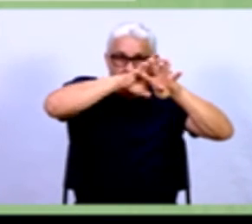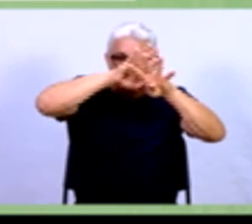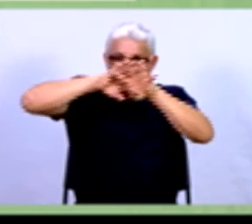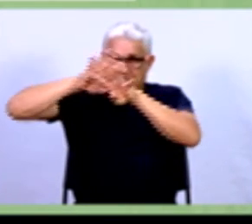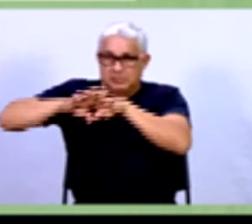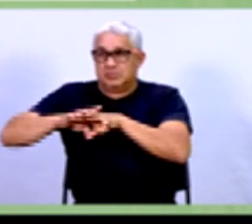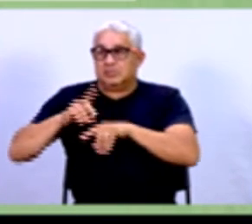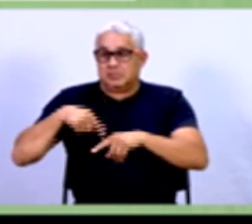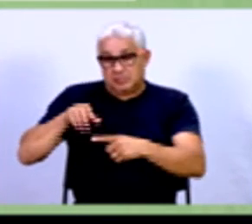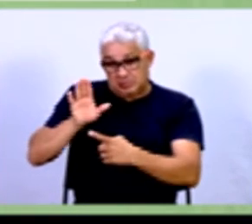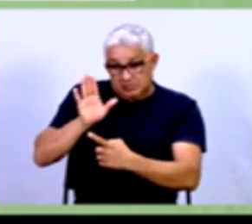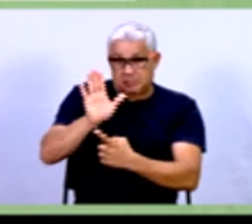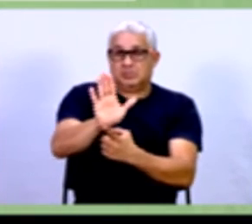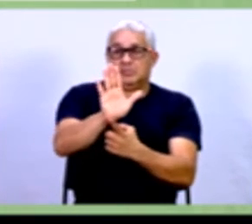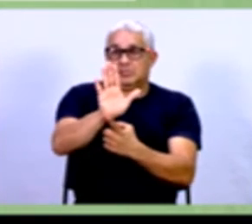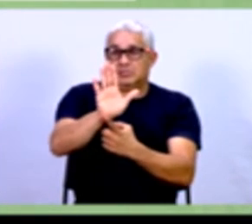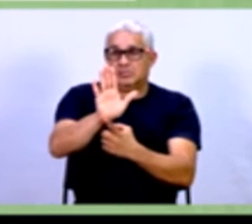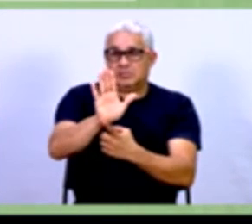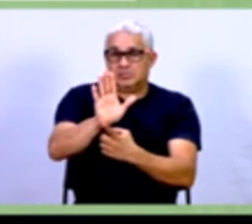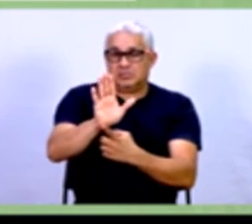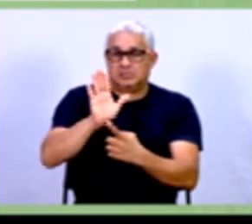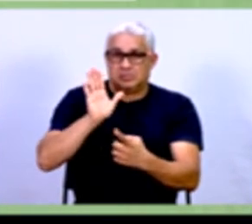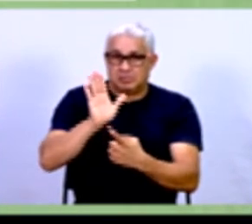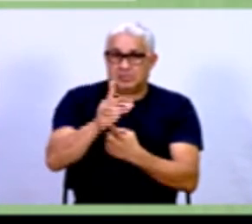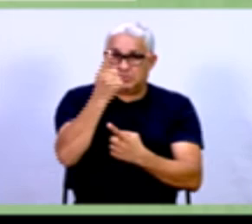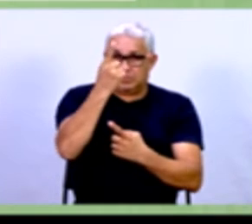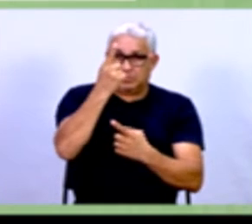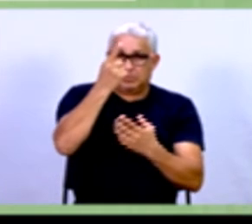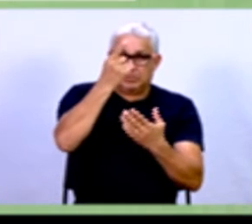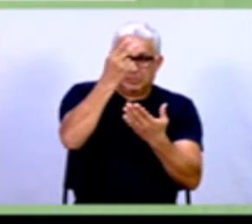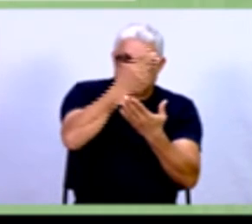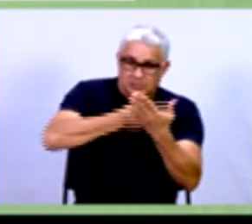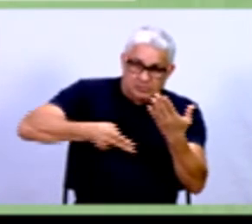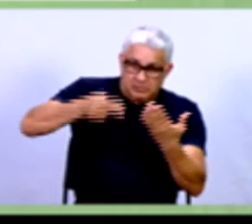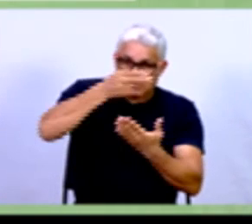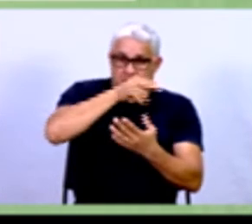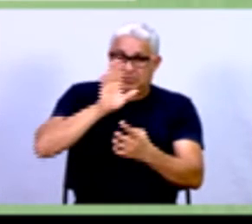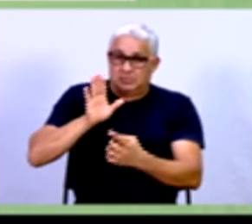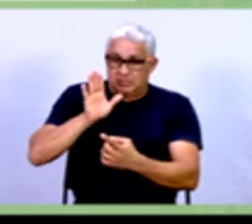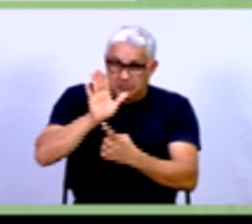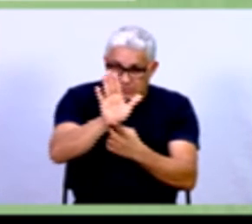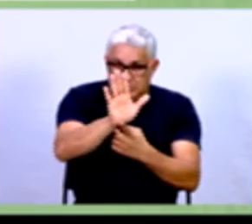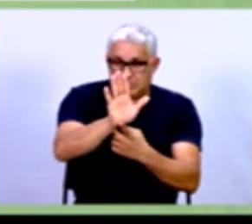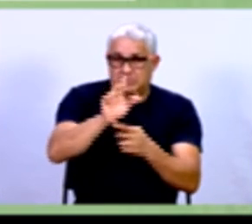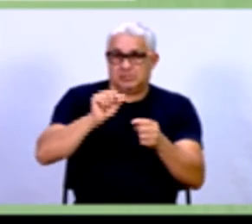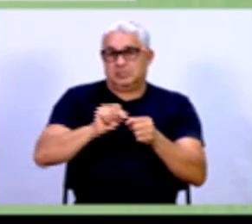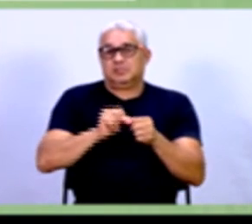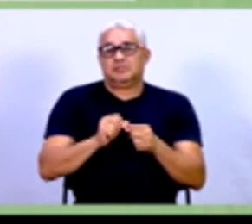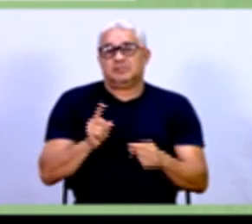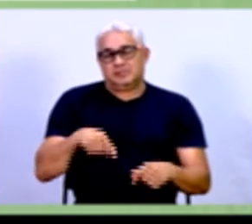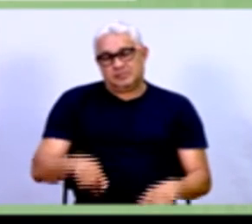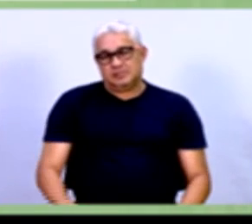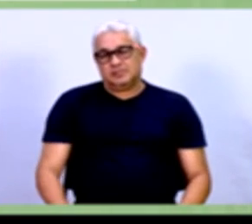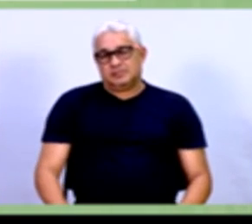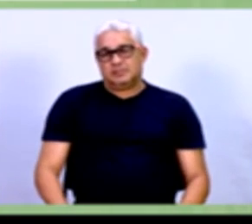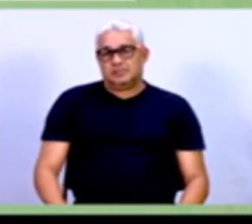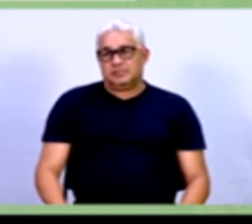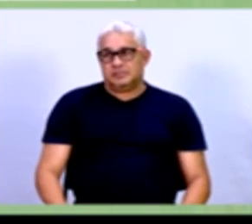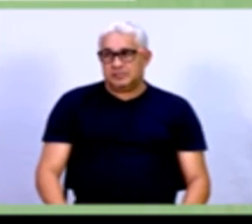nossa apresentação. A gente só mostra um gráfico para alguém quando a gente está fazendo uma apresentação, né? Então, essa é a nossa apresentação.